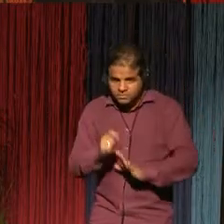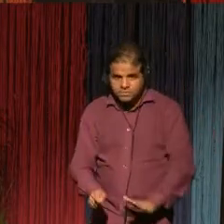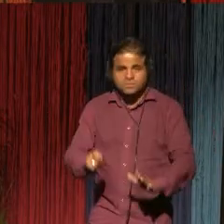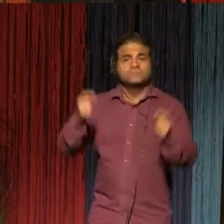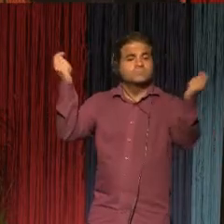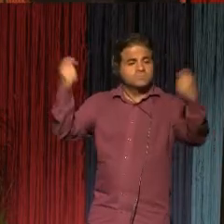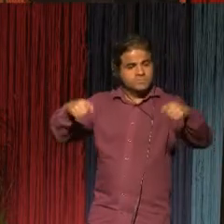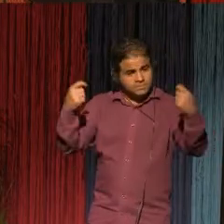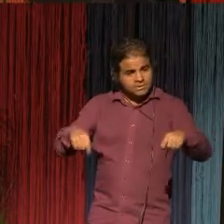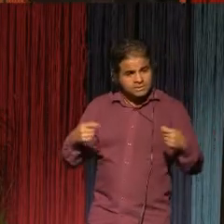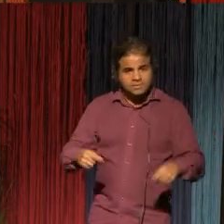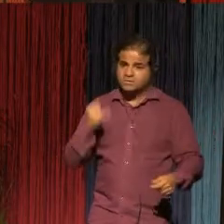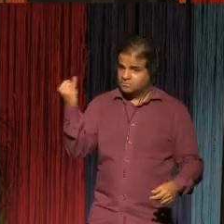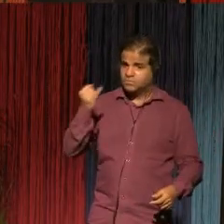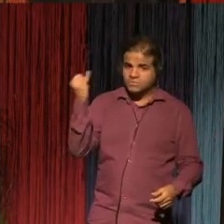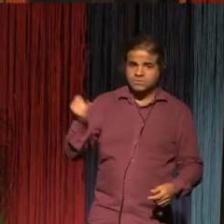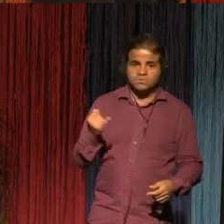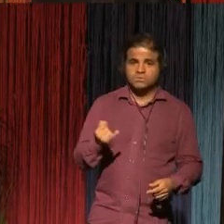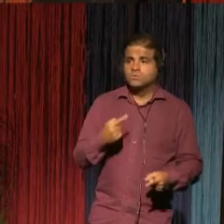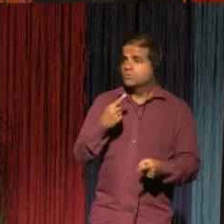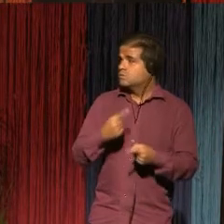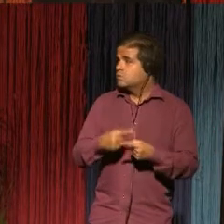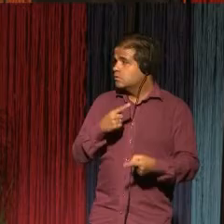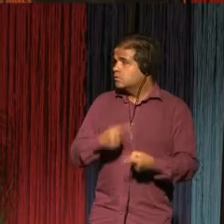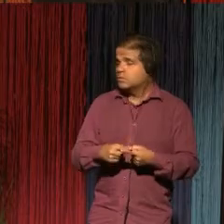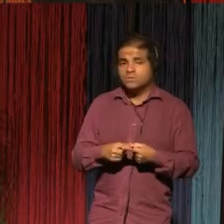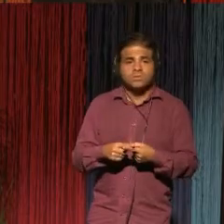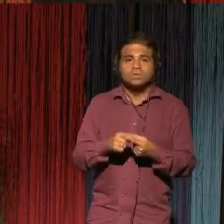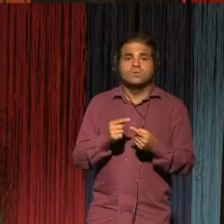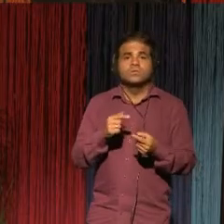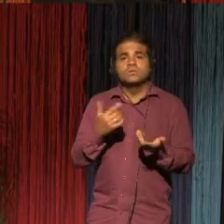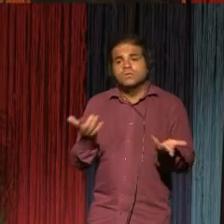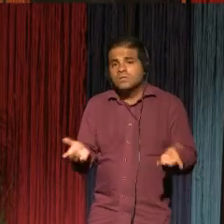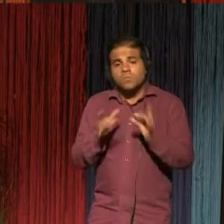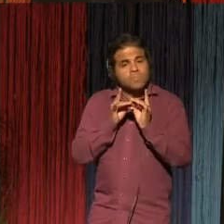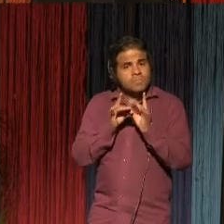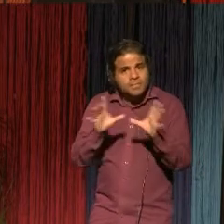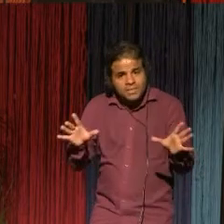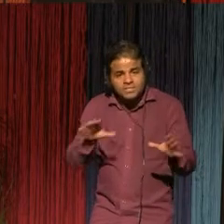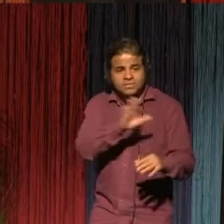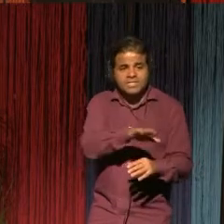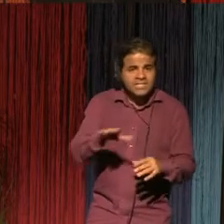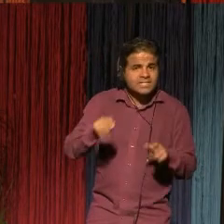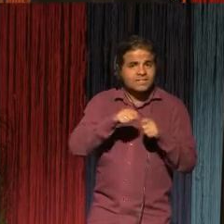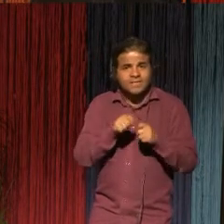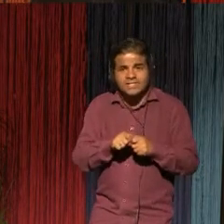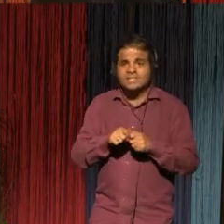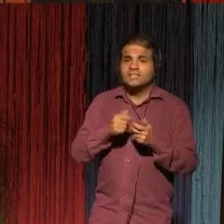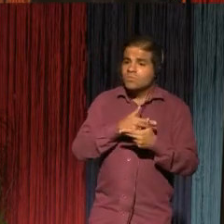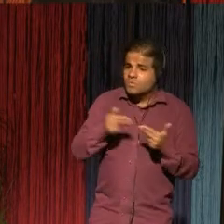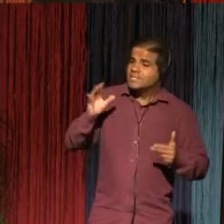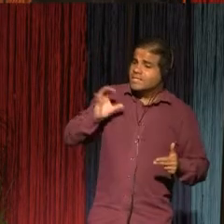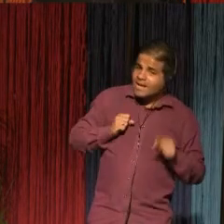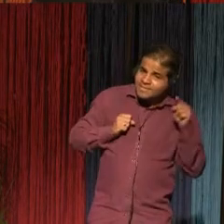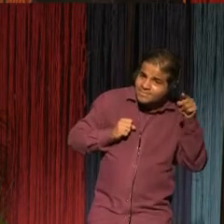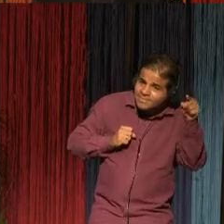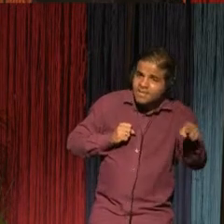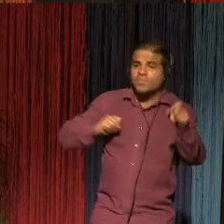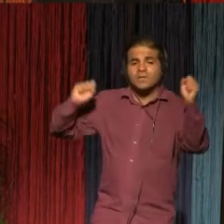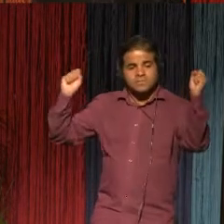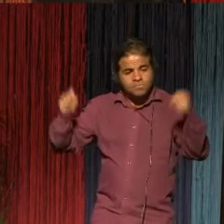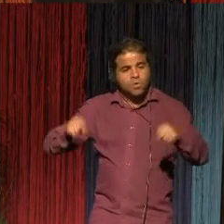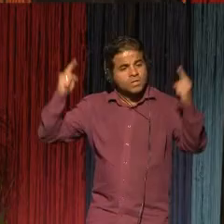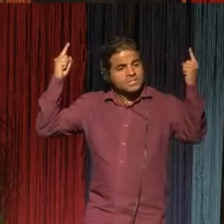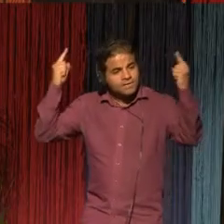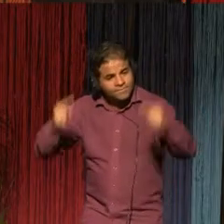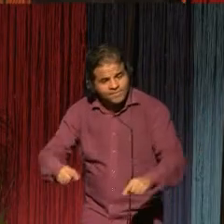executivas. Por que então não permitir que as crianças façam aquilo que elas amam? Elas podem desafiar a